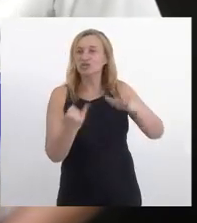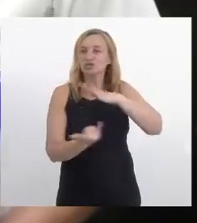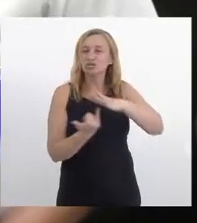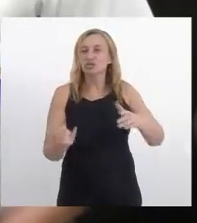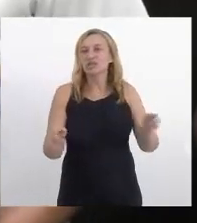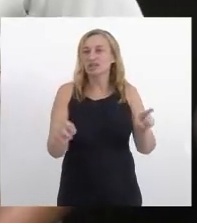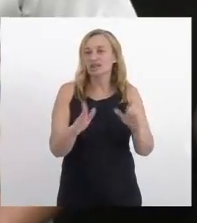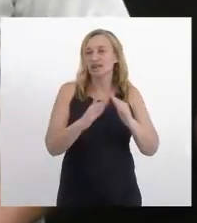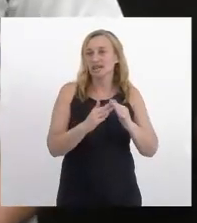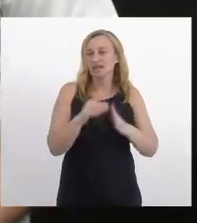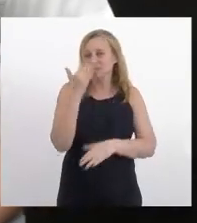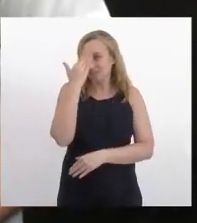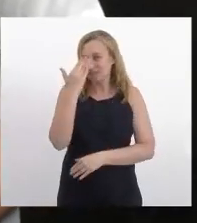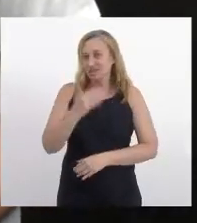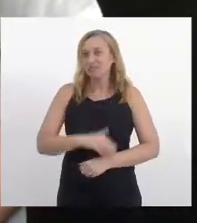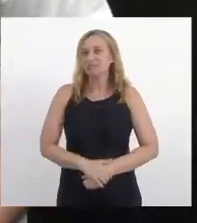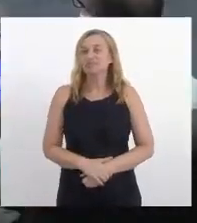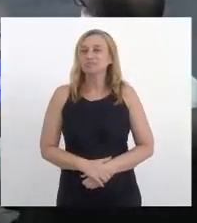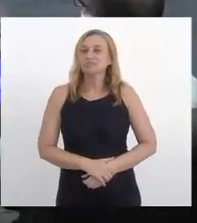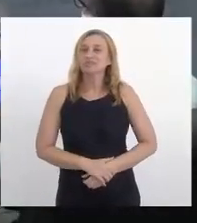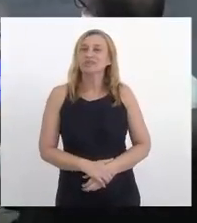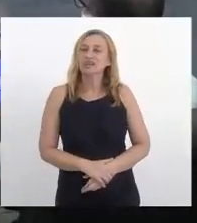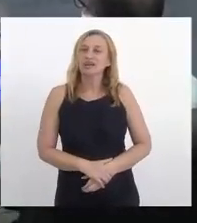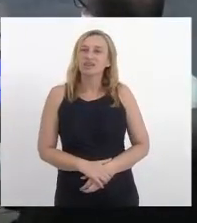casa, que assim seja.